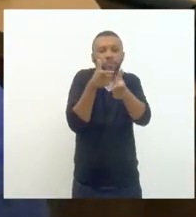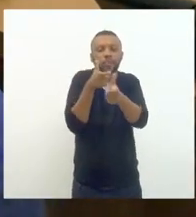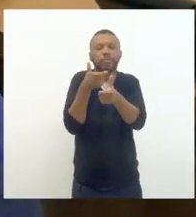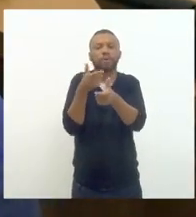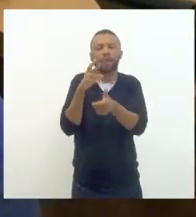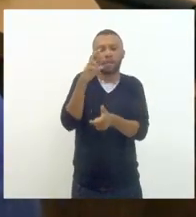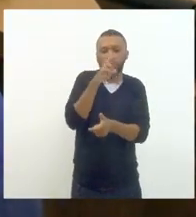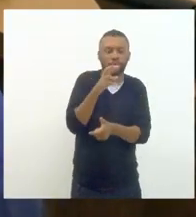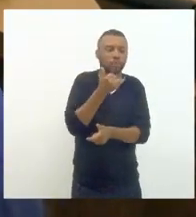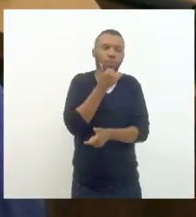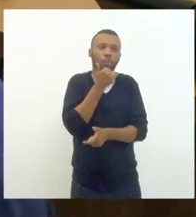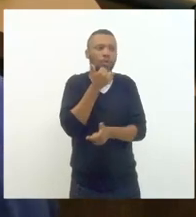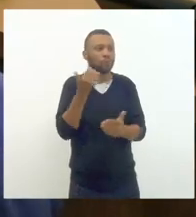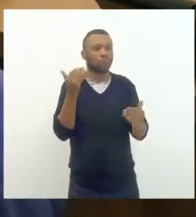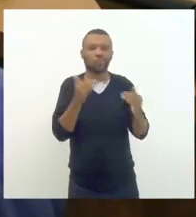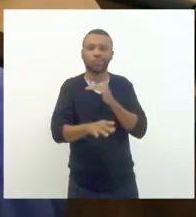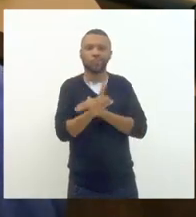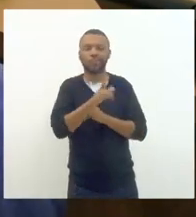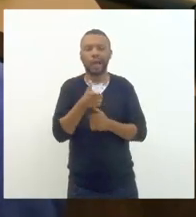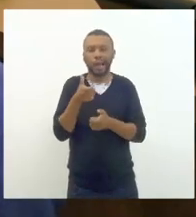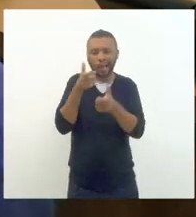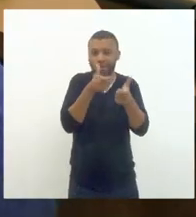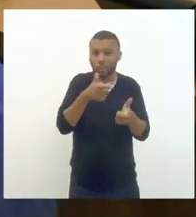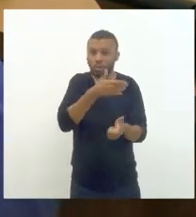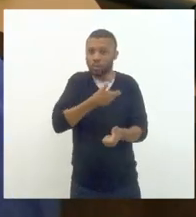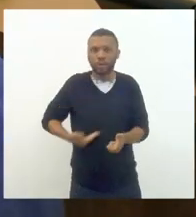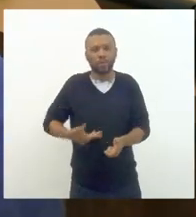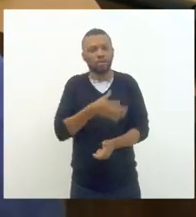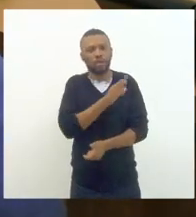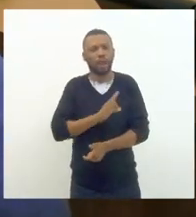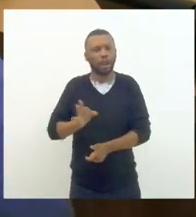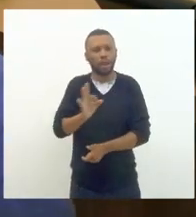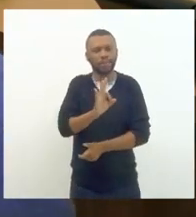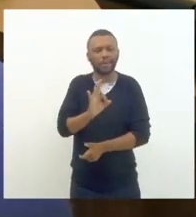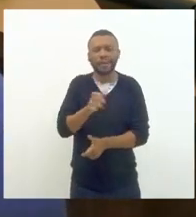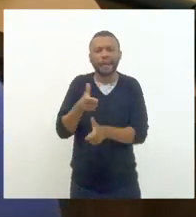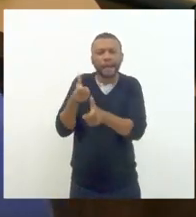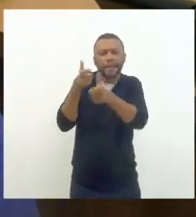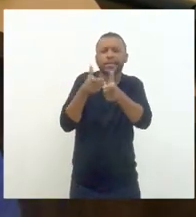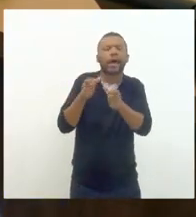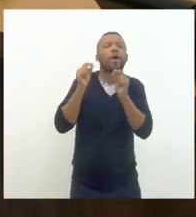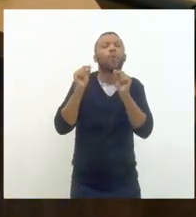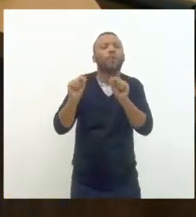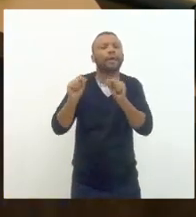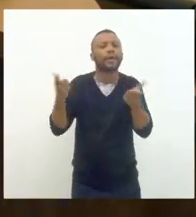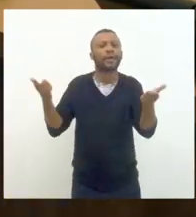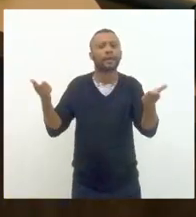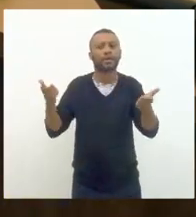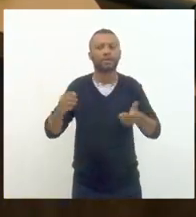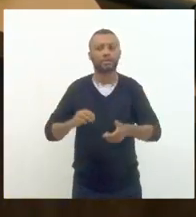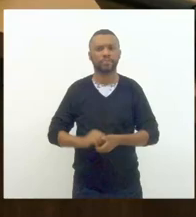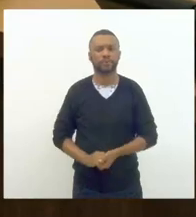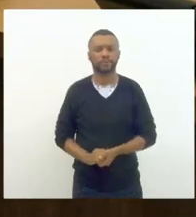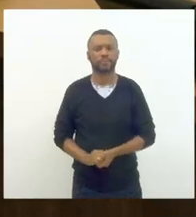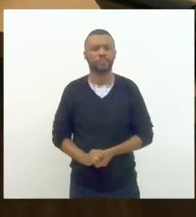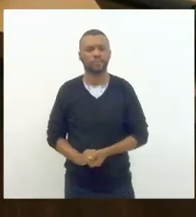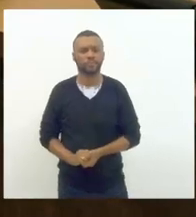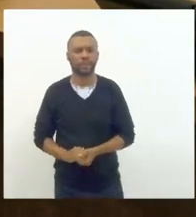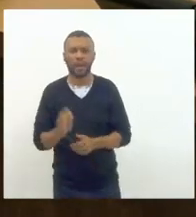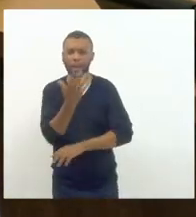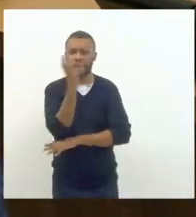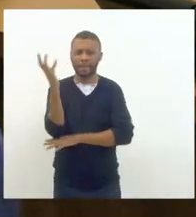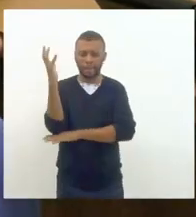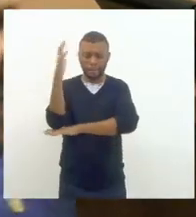Eu não sou favorável a caçador no estado do Rio de Janeiro, não, senhor. Vai caçar o quê? Caçar o quê? A Mata Atlântica